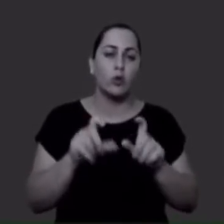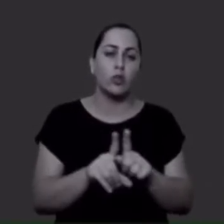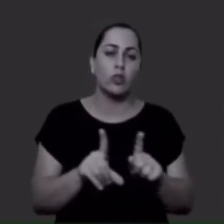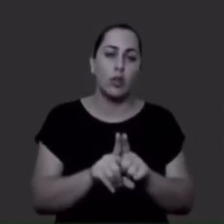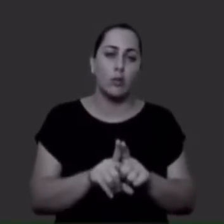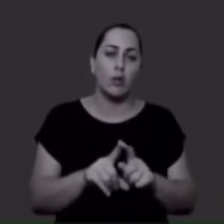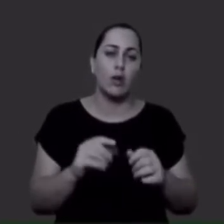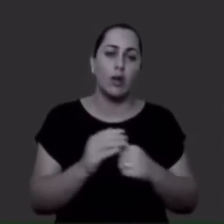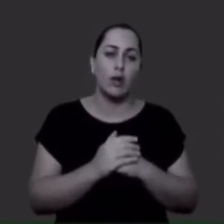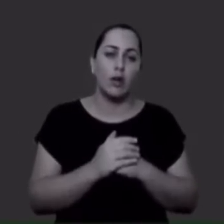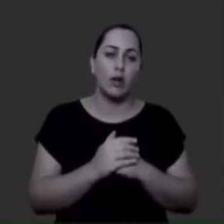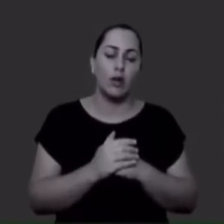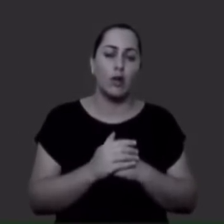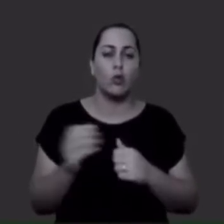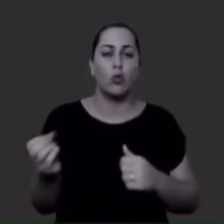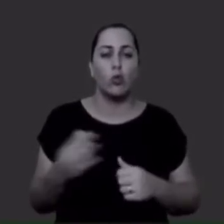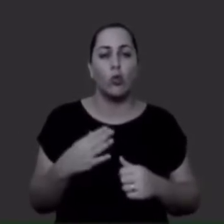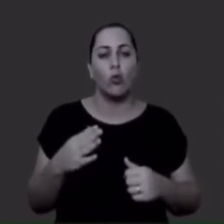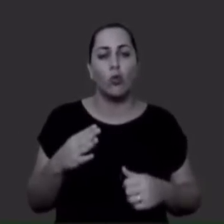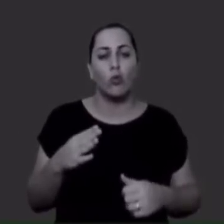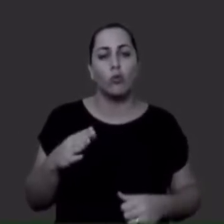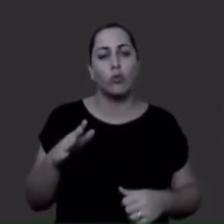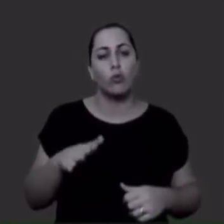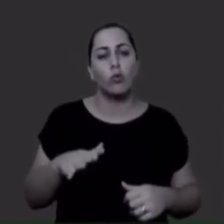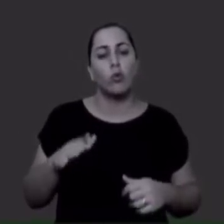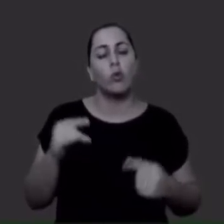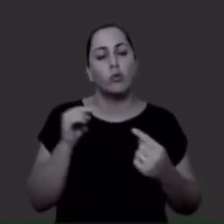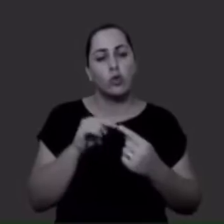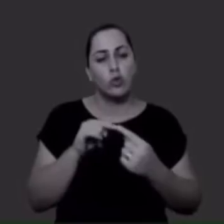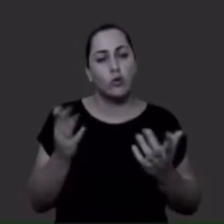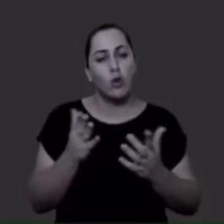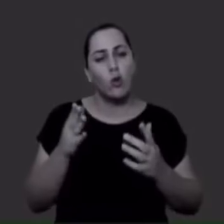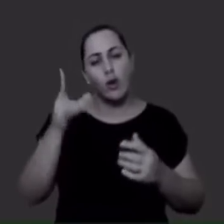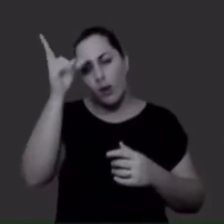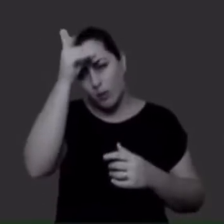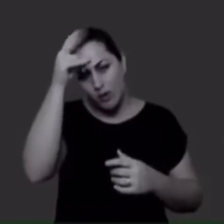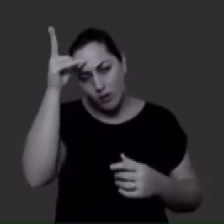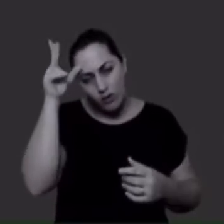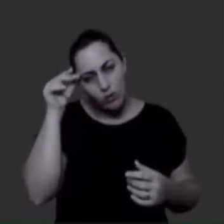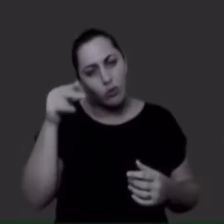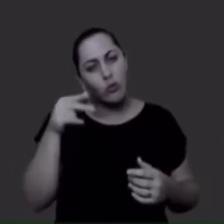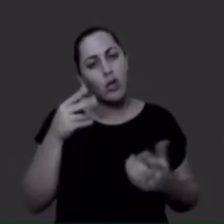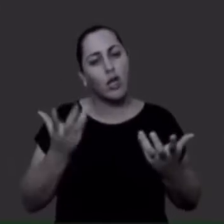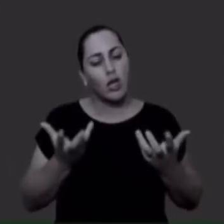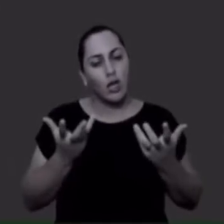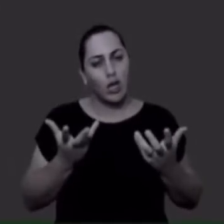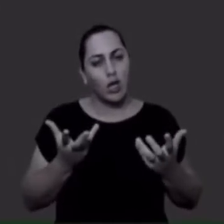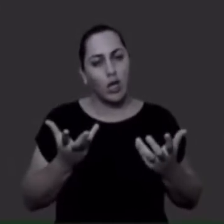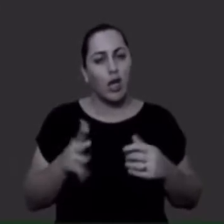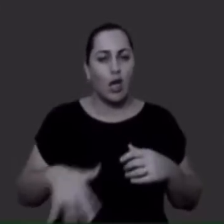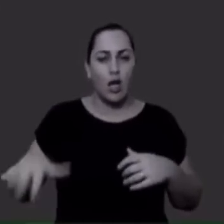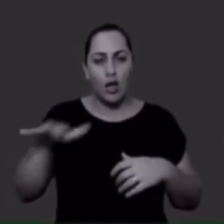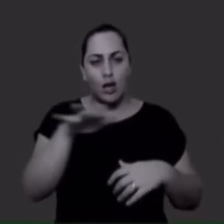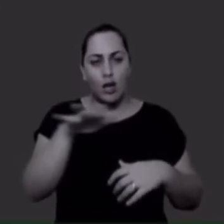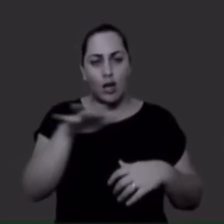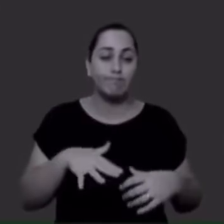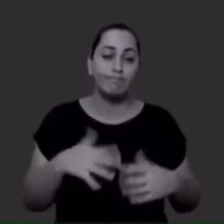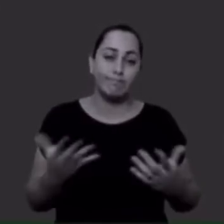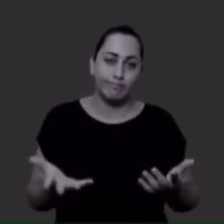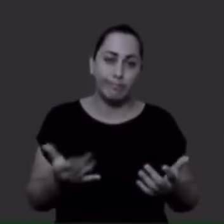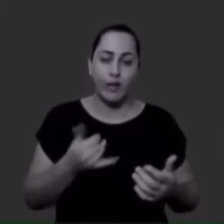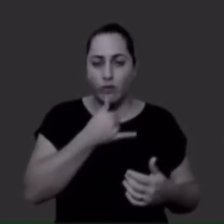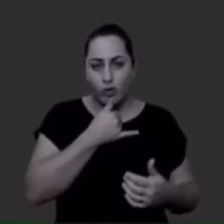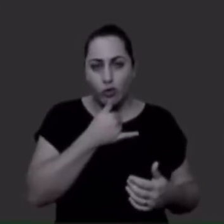novo zoneamento, daquela nova intenção que a prefeitura pertencia, pretende naquela área. Infelizmente, para variar, como qualquer vereador aqui nessa